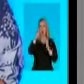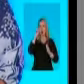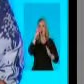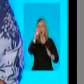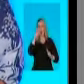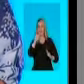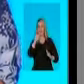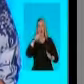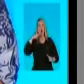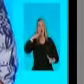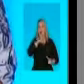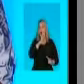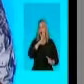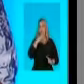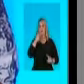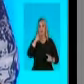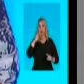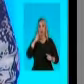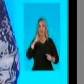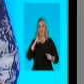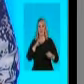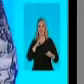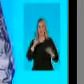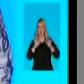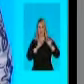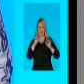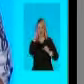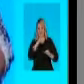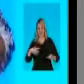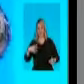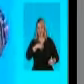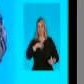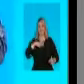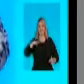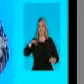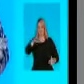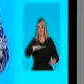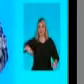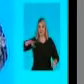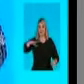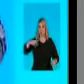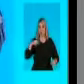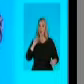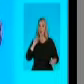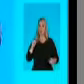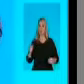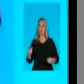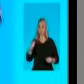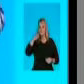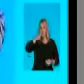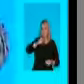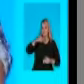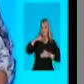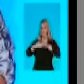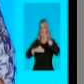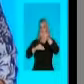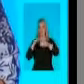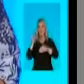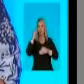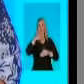discutir o projeto nacional impacta as cidades. E esse legado é fundamental que seja falado e que a gente resista